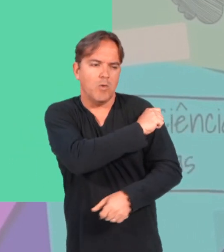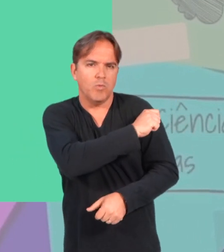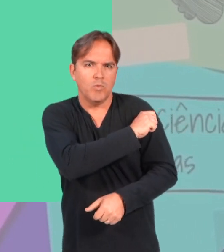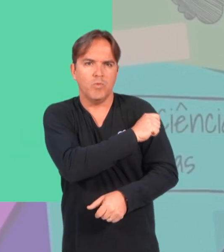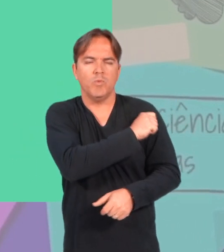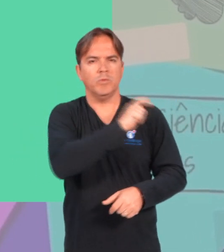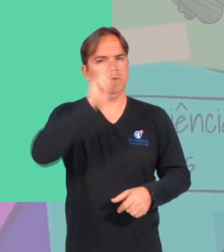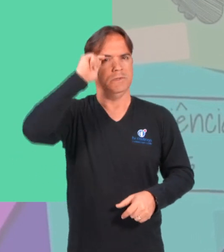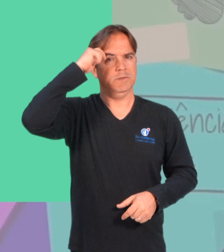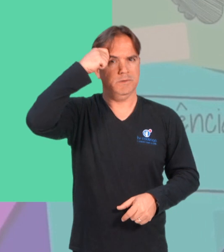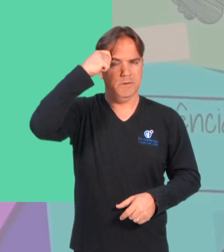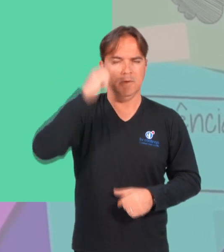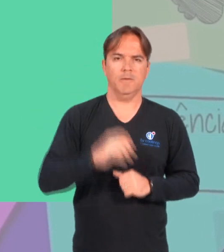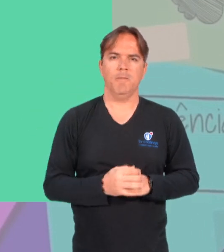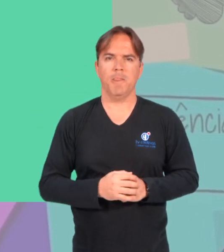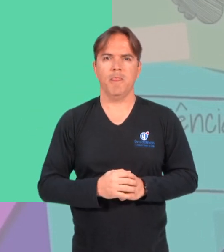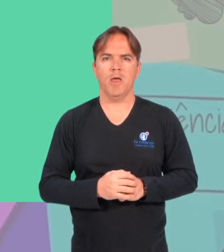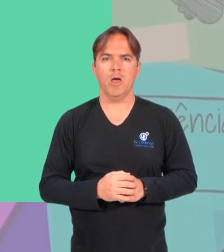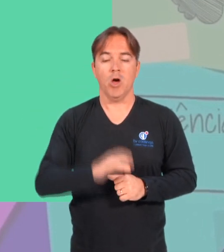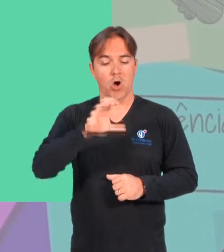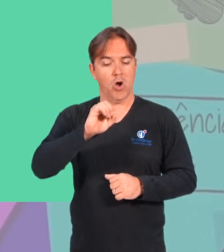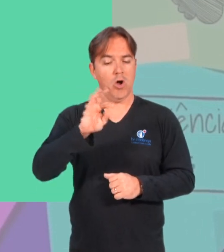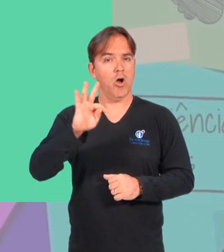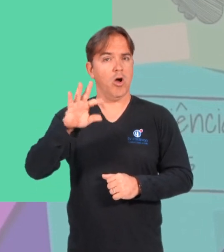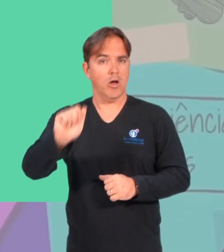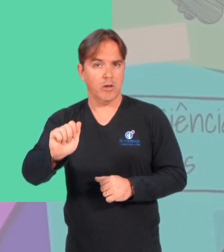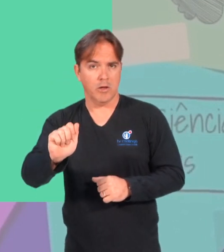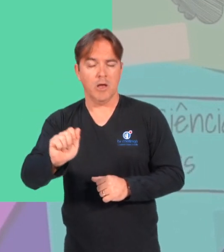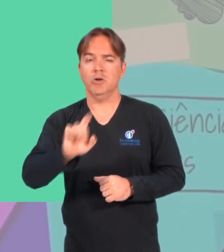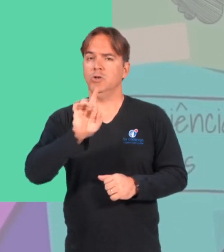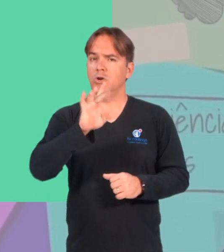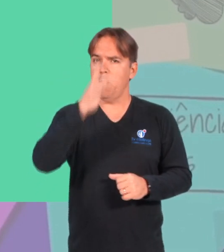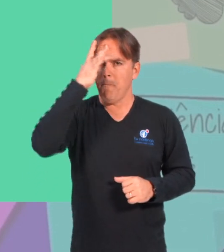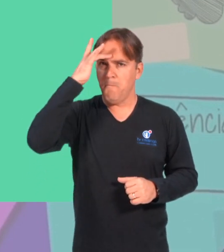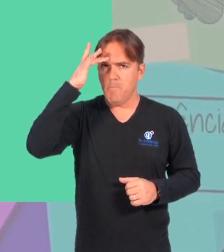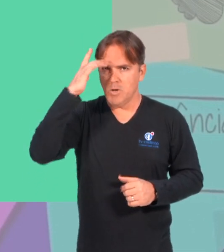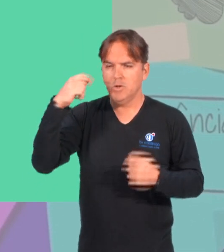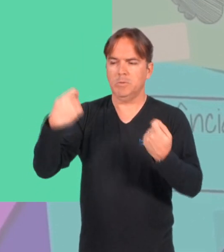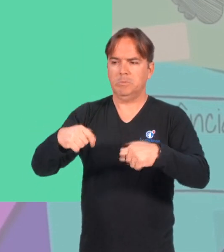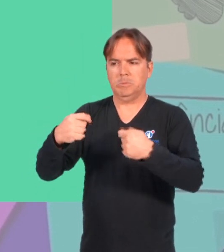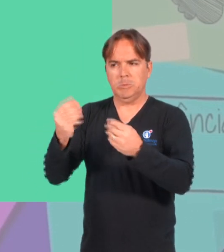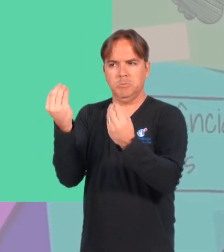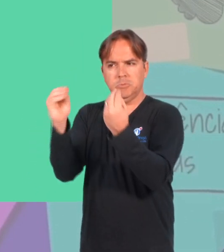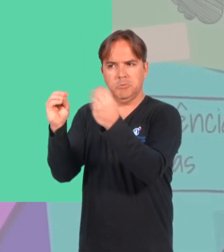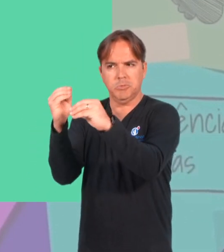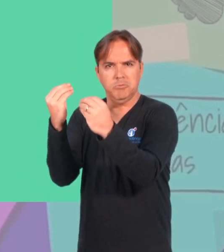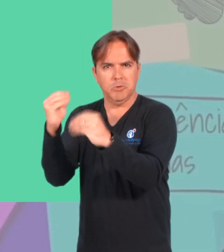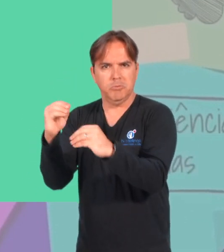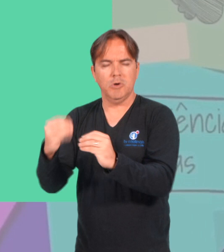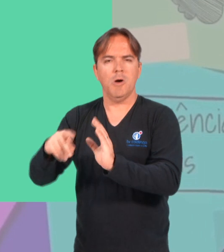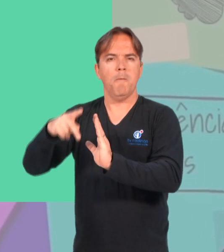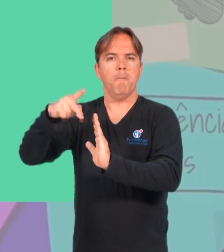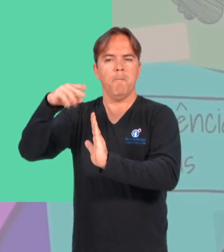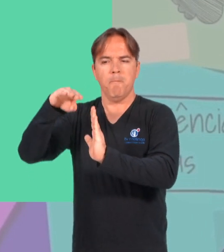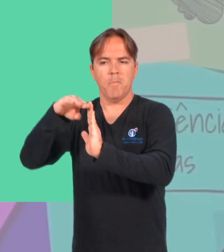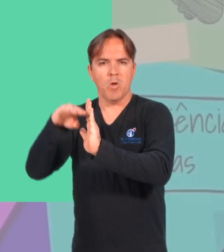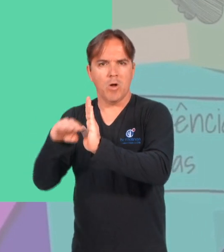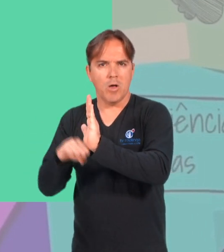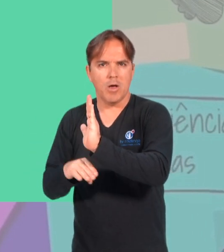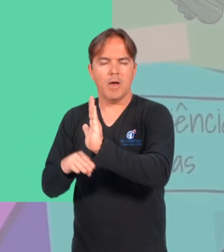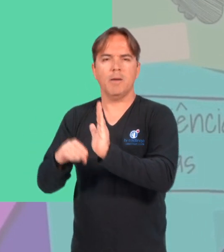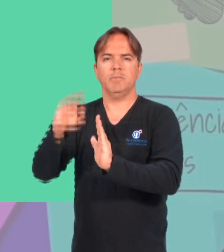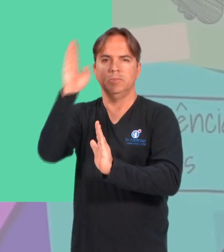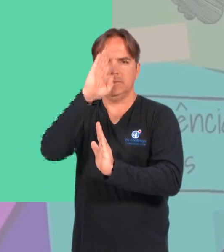estudantes negros. As cotas vão ser concedidas apenas a candidatos cadastrados no Programa Institucional